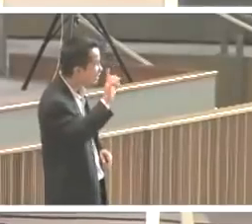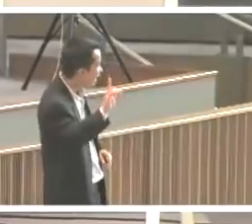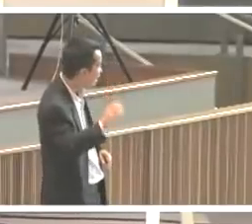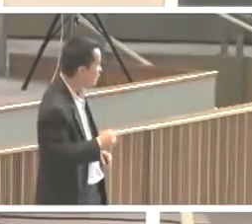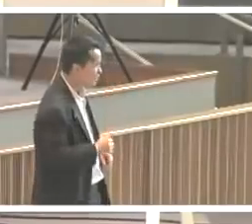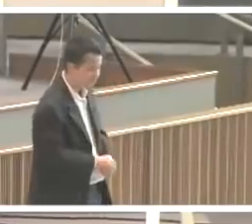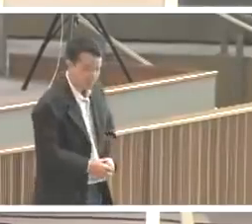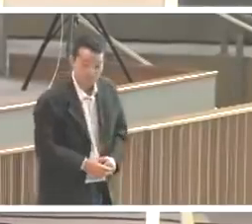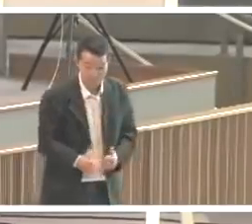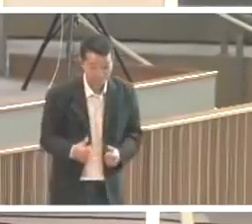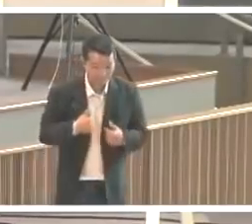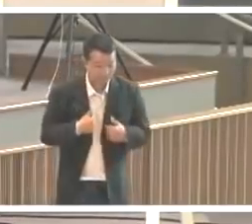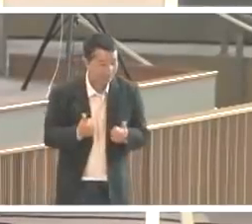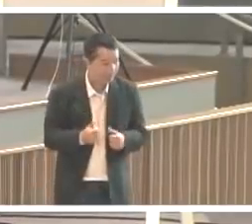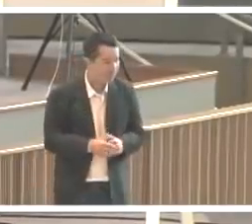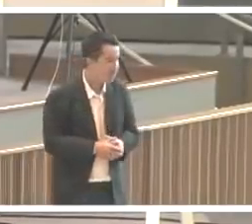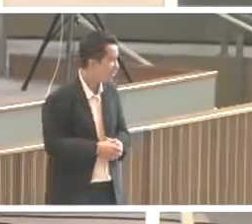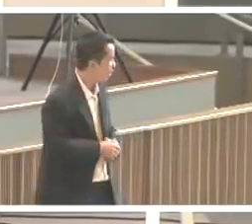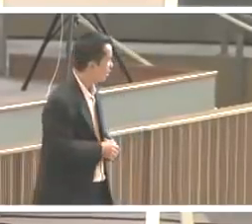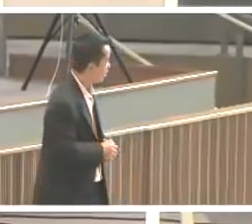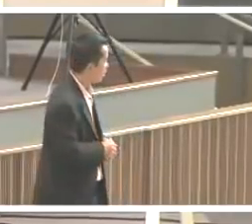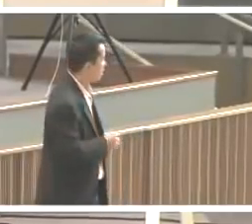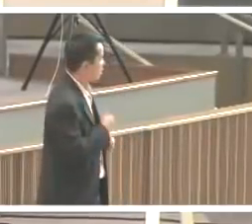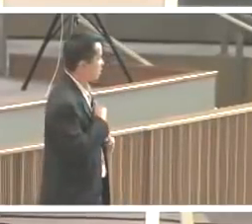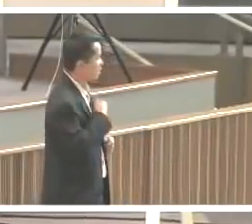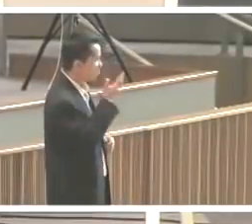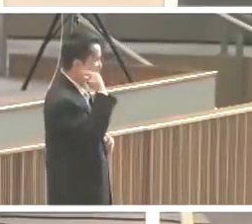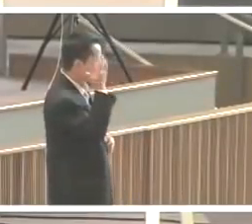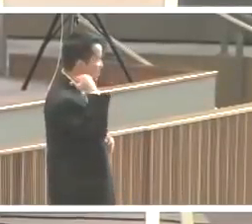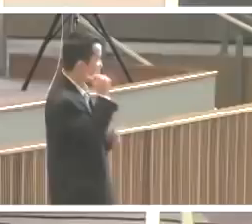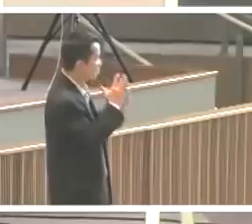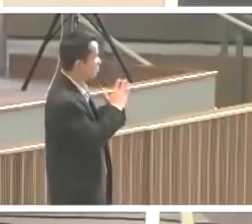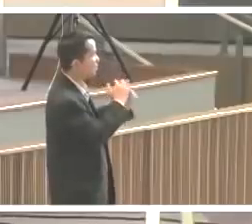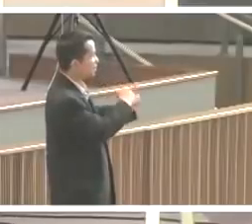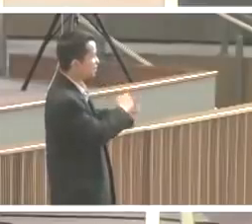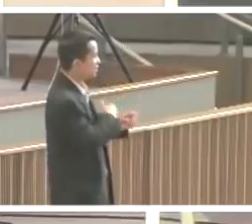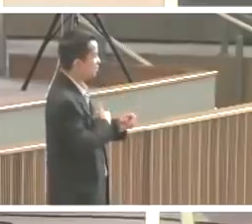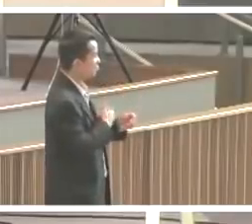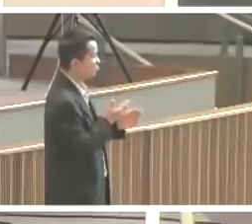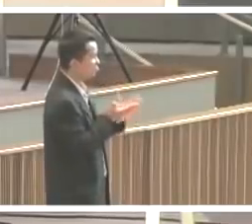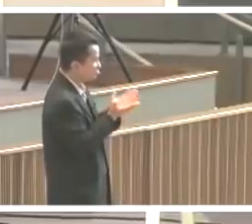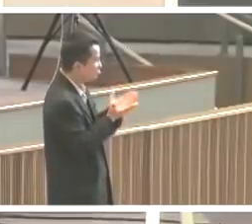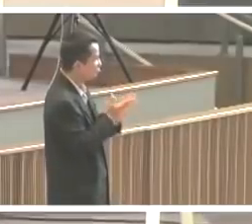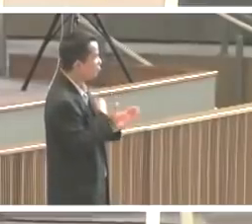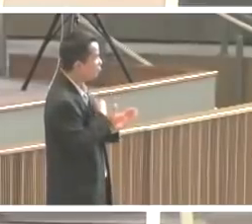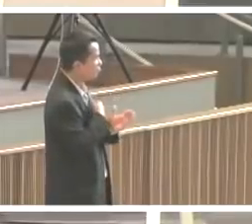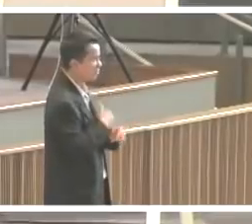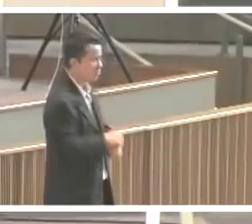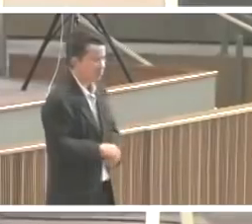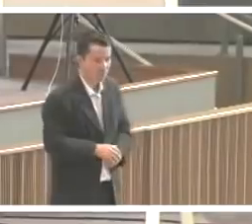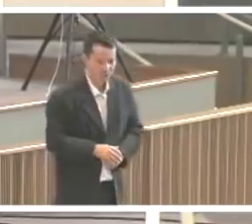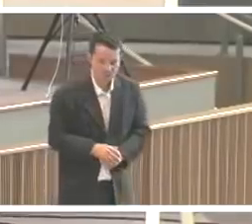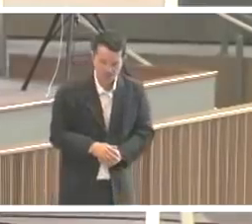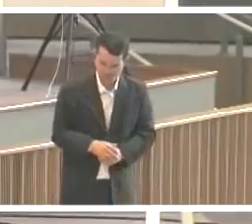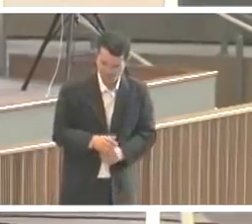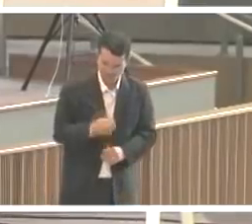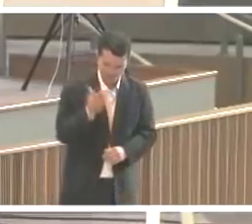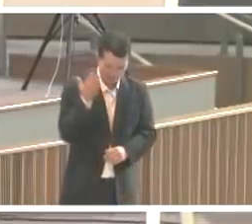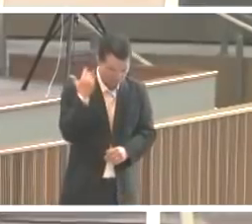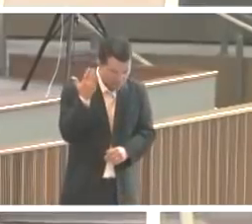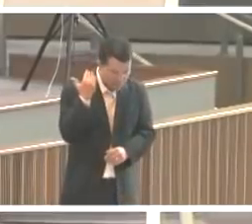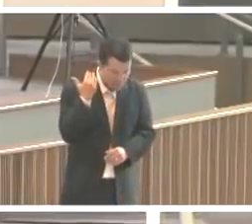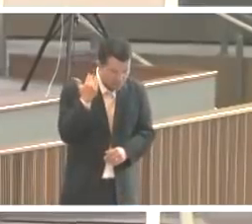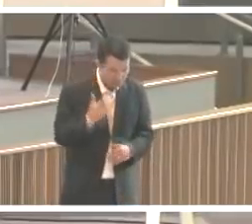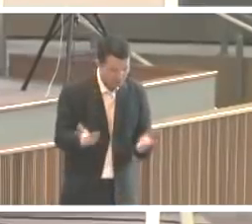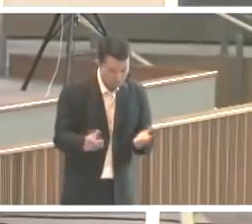isso. E você é de alguma igreja? Já fui. Como assim já foi? Não, eu já fui de uma igreja, mas já